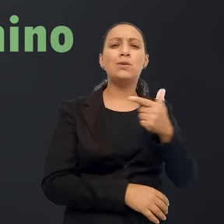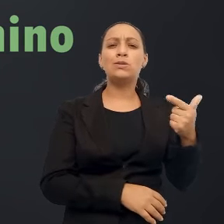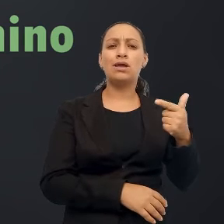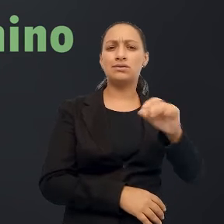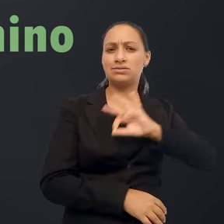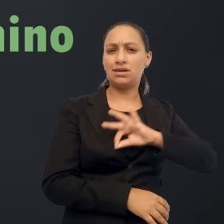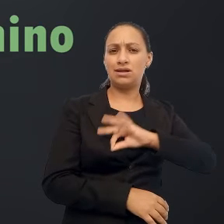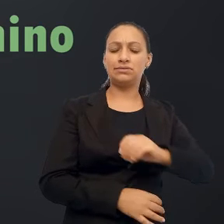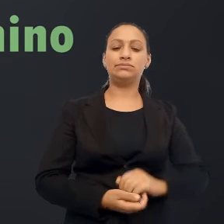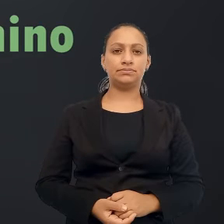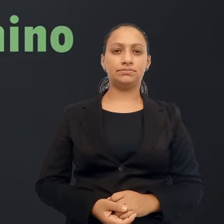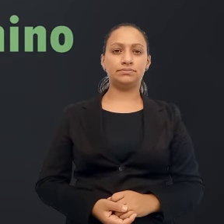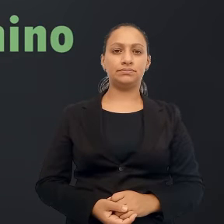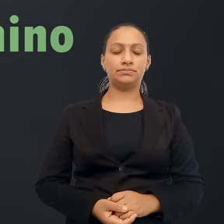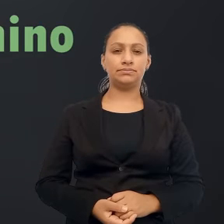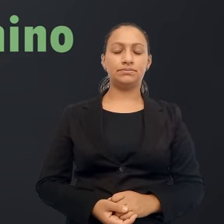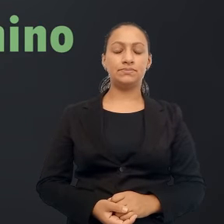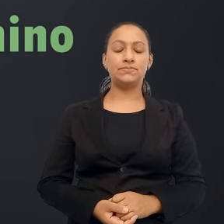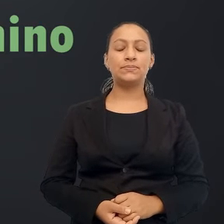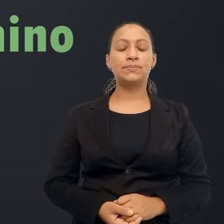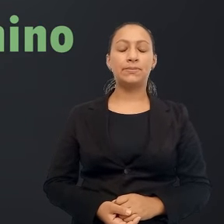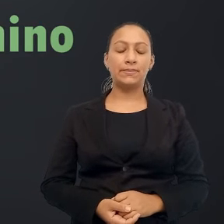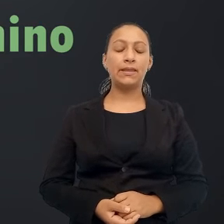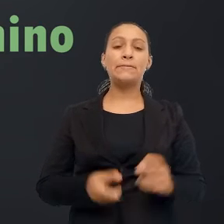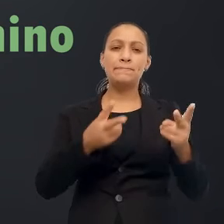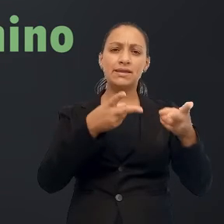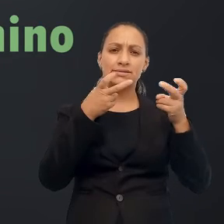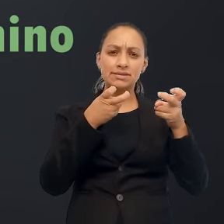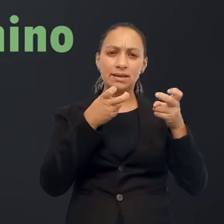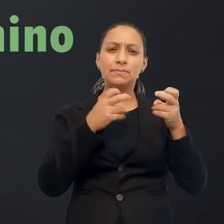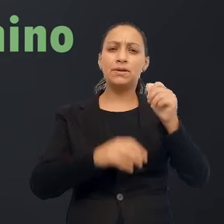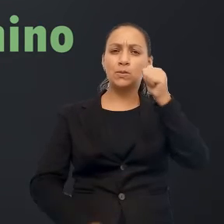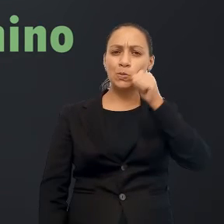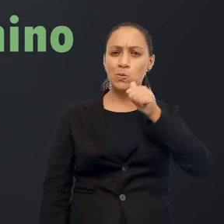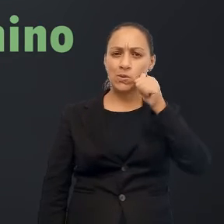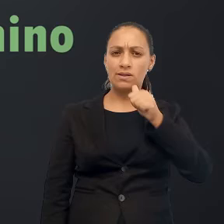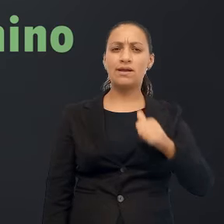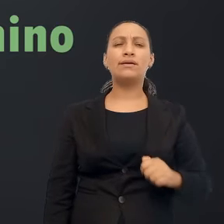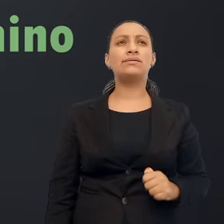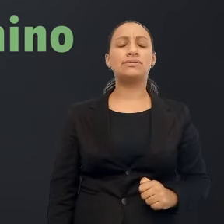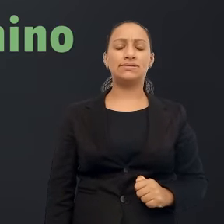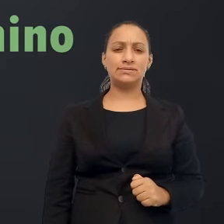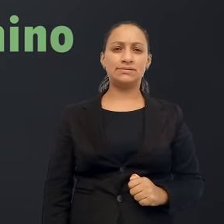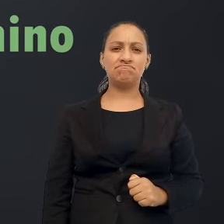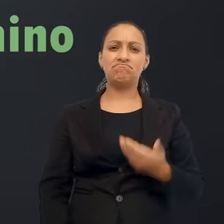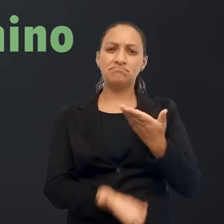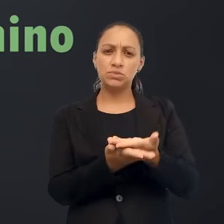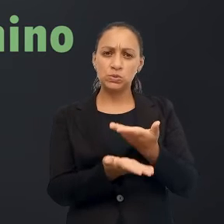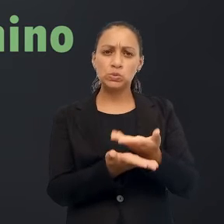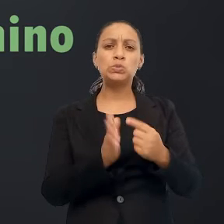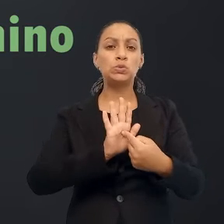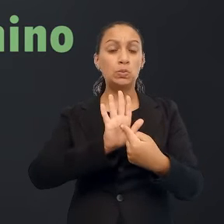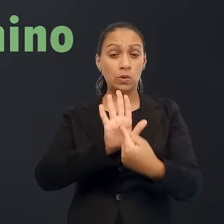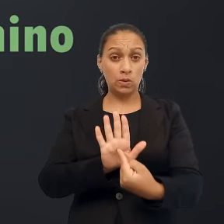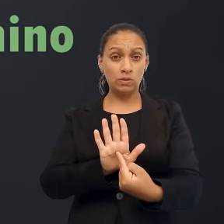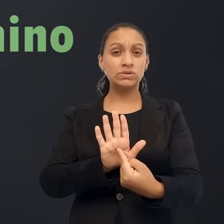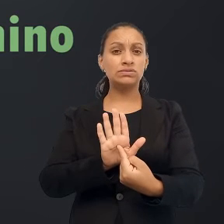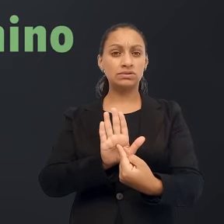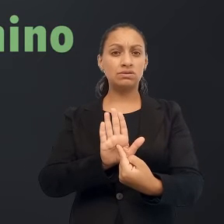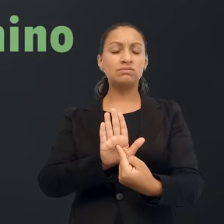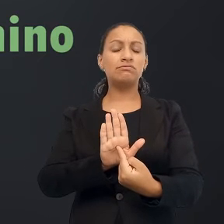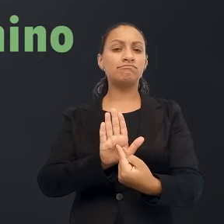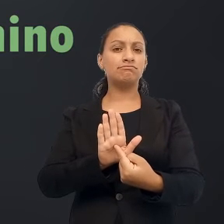remuneradas? A gente percebe, né, que as mulheres, existem muitos estudos que mostram, né, não